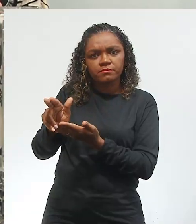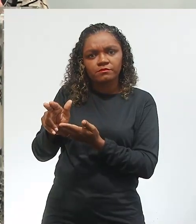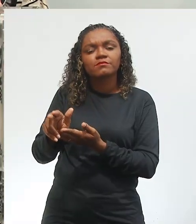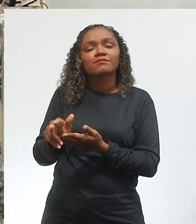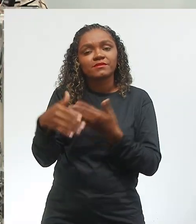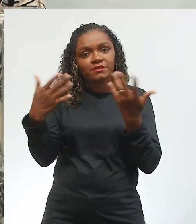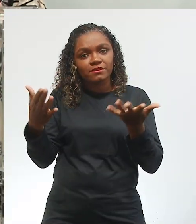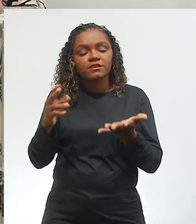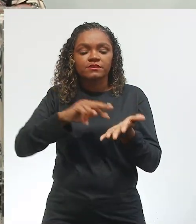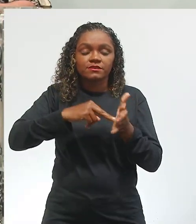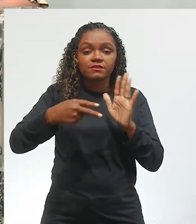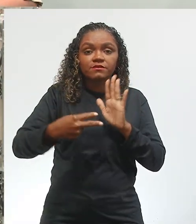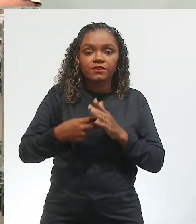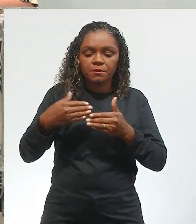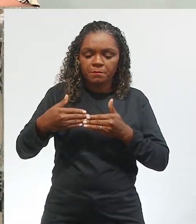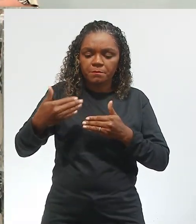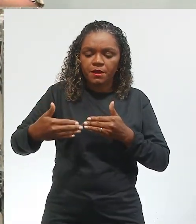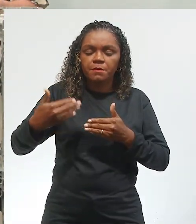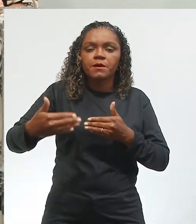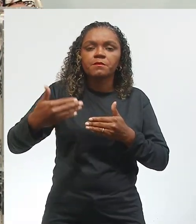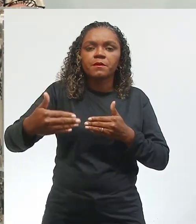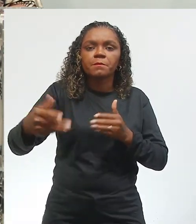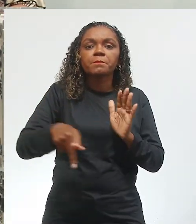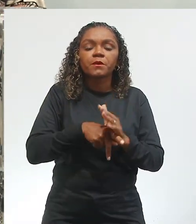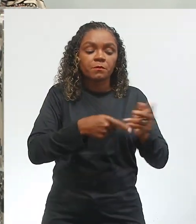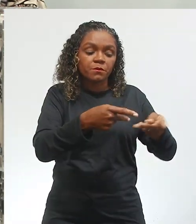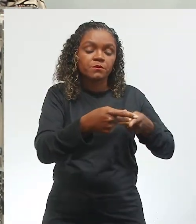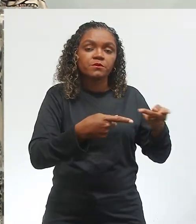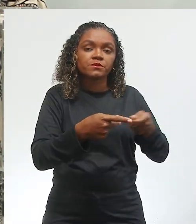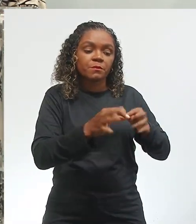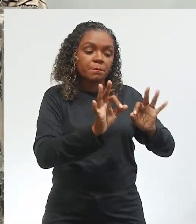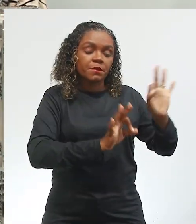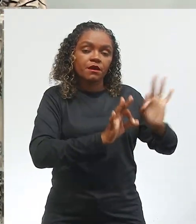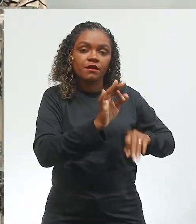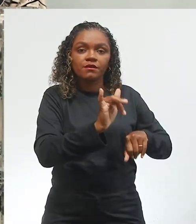de segmentação, que a gente vai ver daqui a pouco, né?